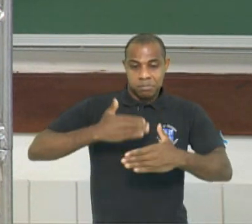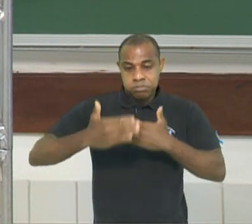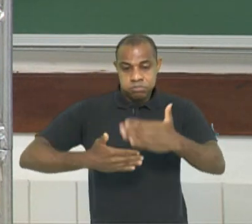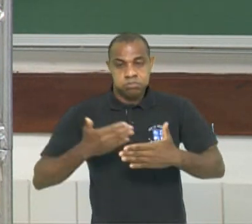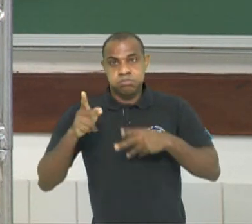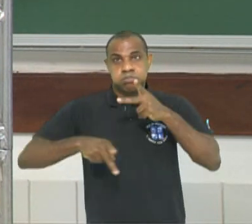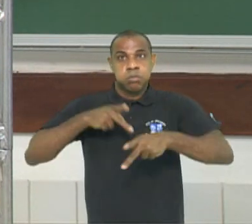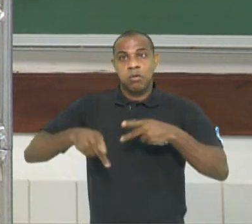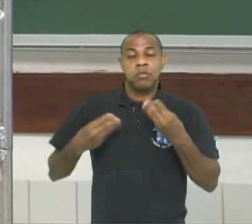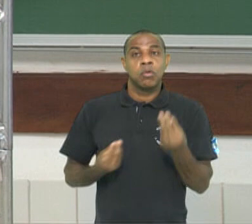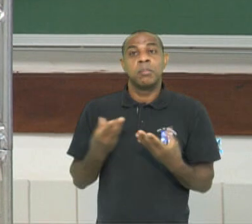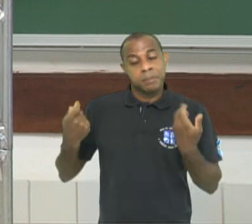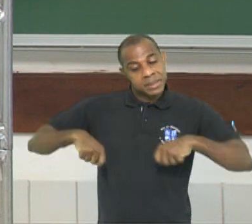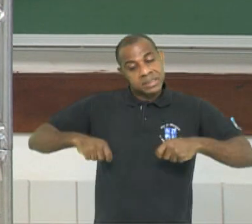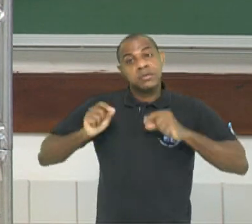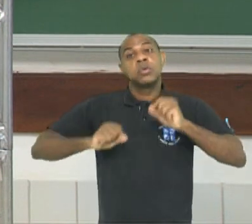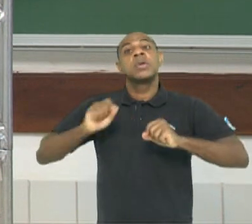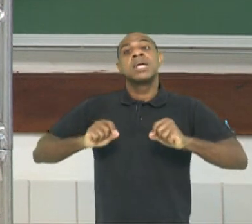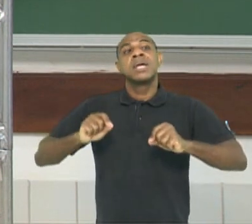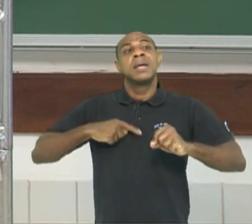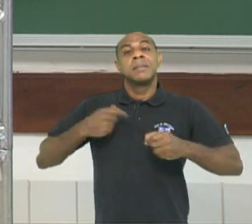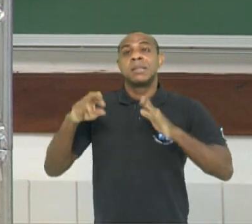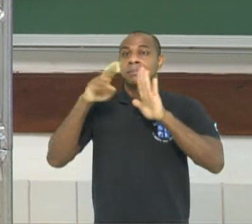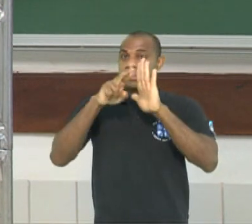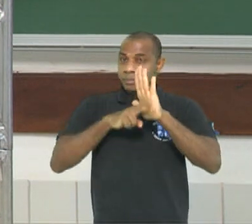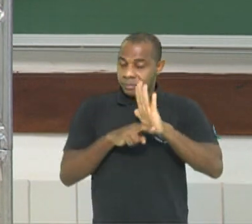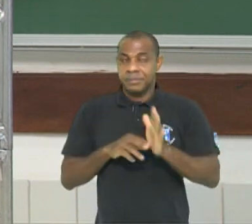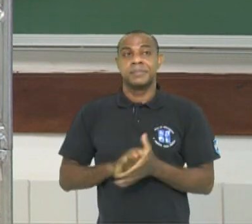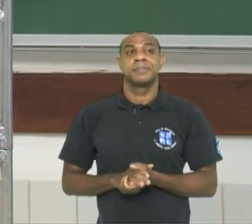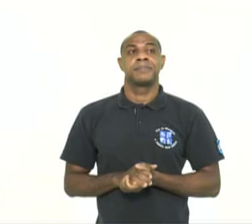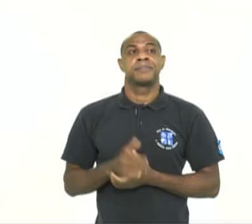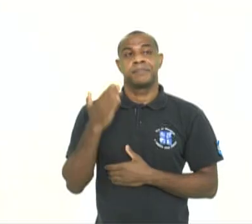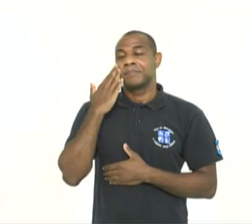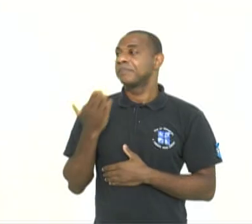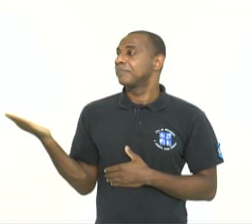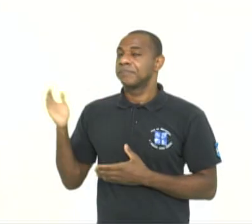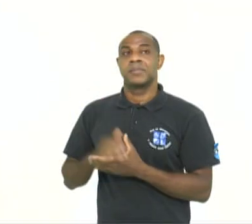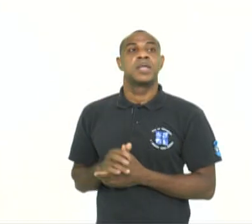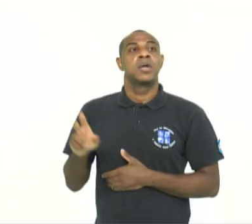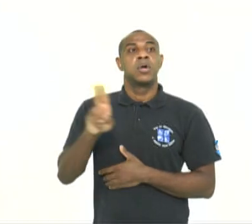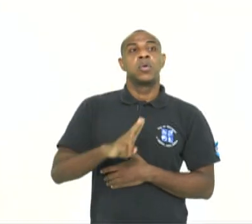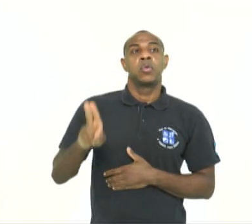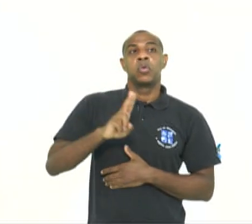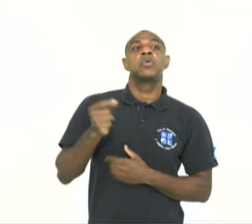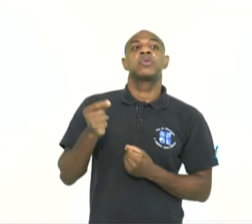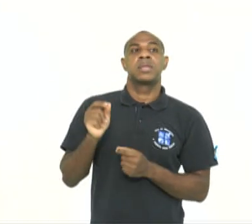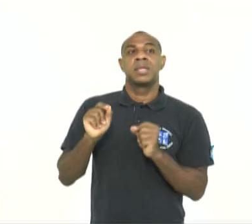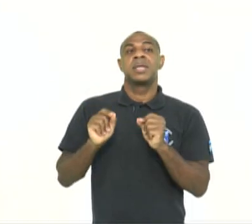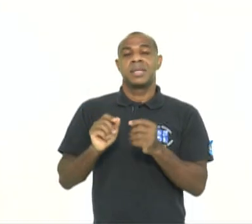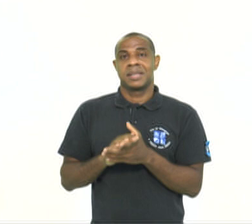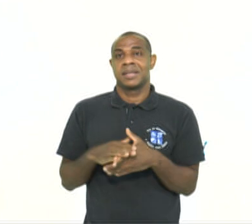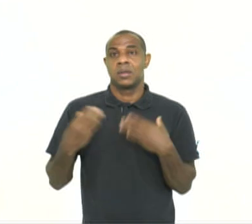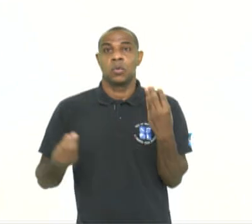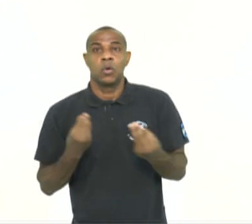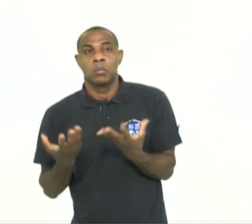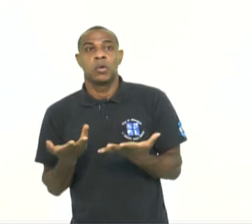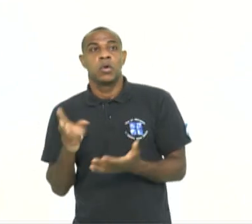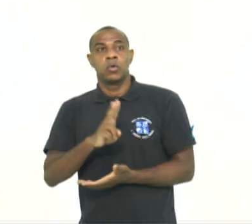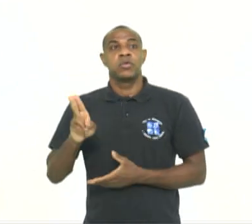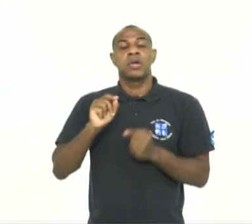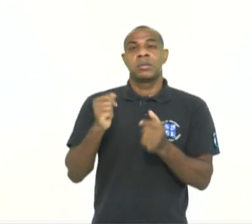é necessário que haja essa regulamentação. O uso dos recursos naturais, é preciso saber